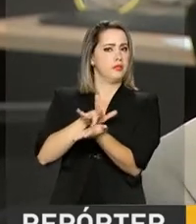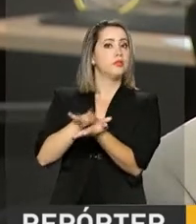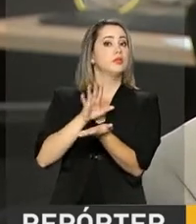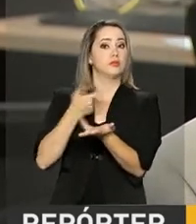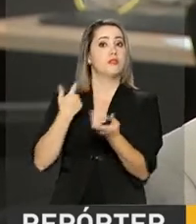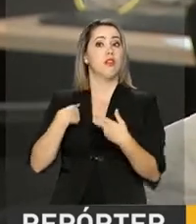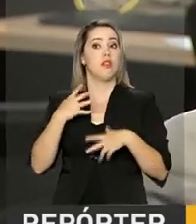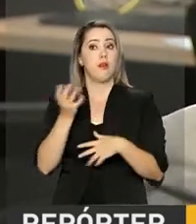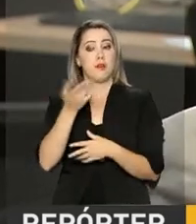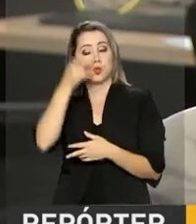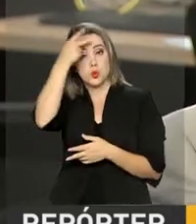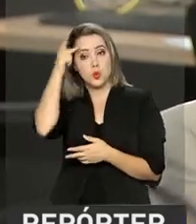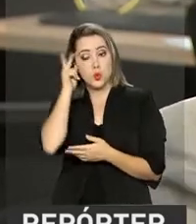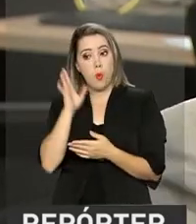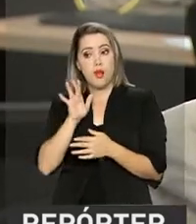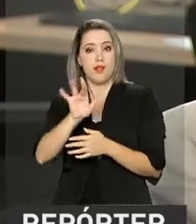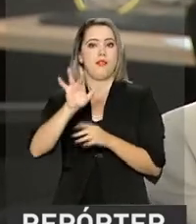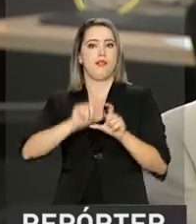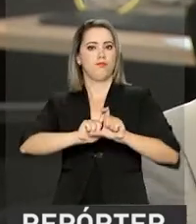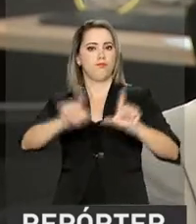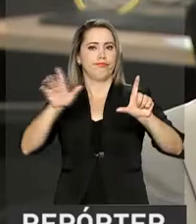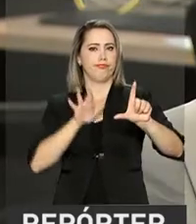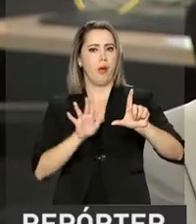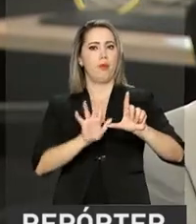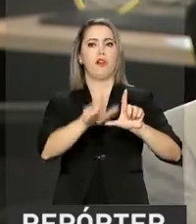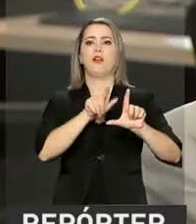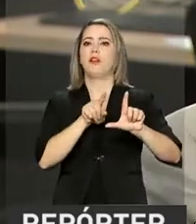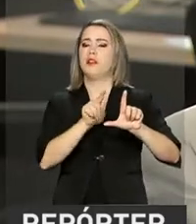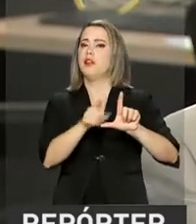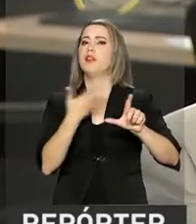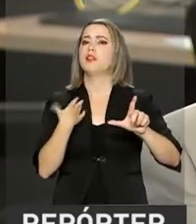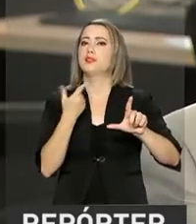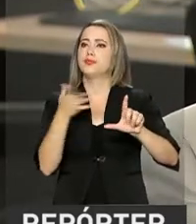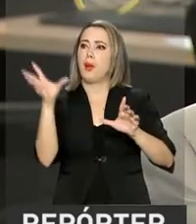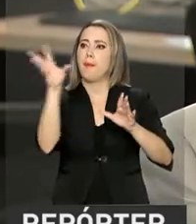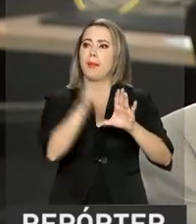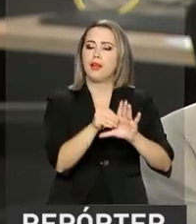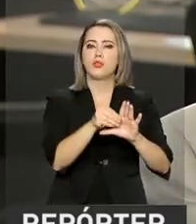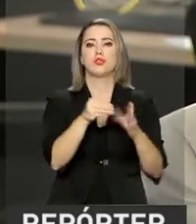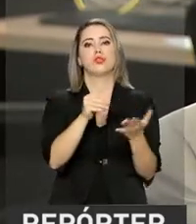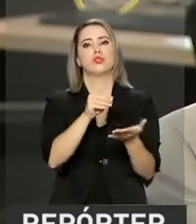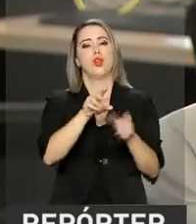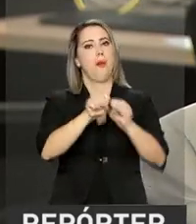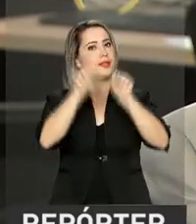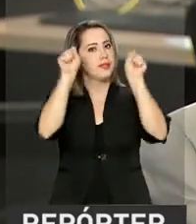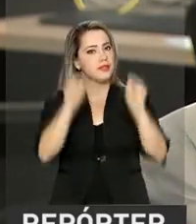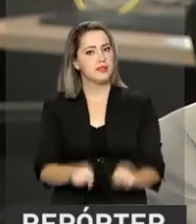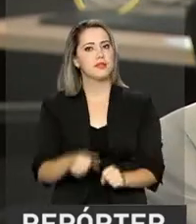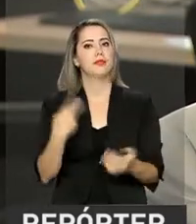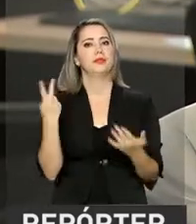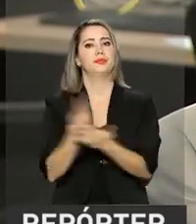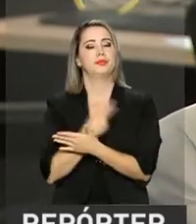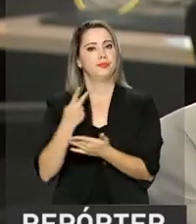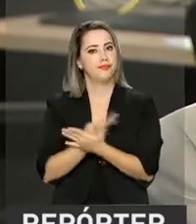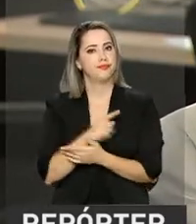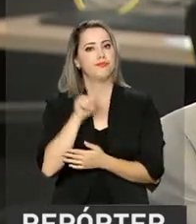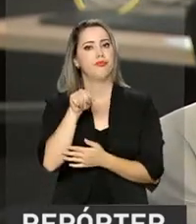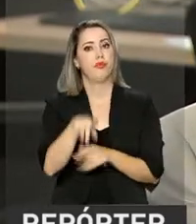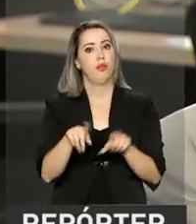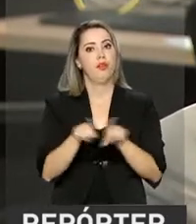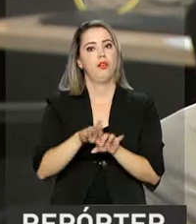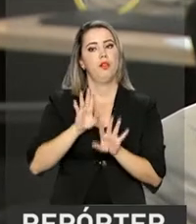induzem a clicar em alguma coisa a instalar algum tipo de programa e esse programa instalado no seu computador aparentemente